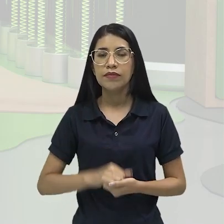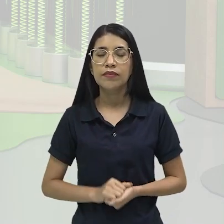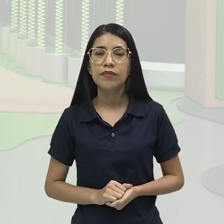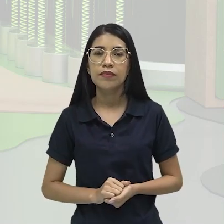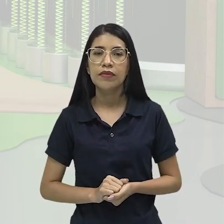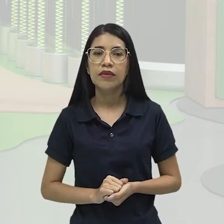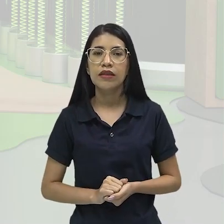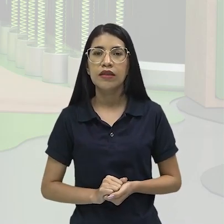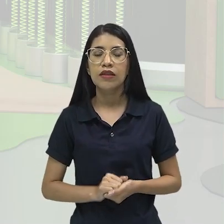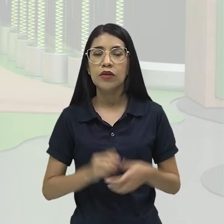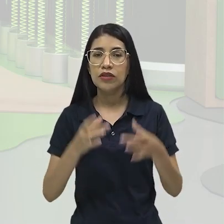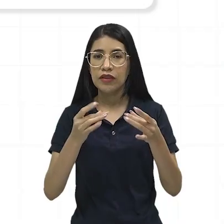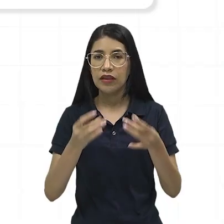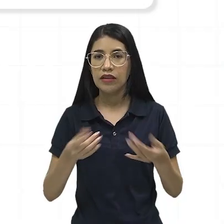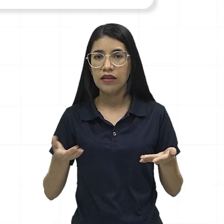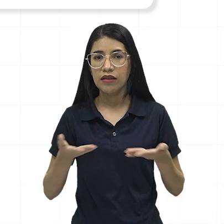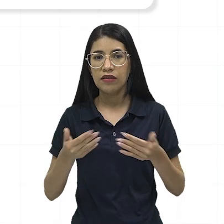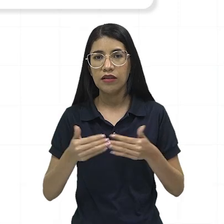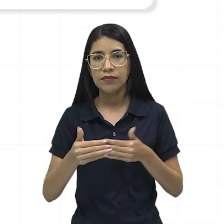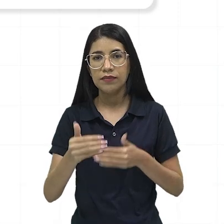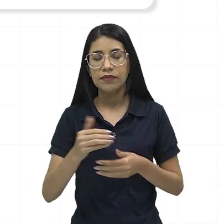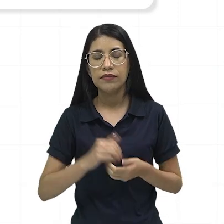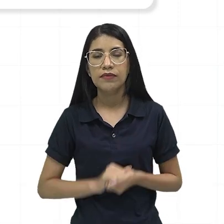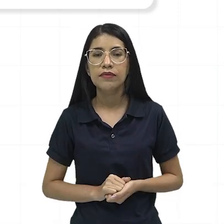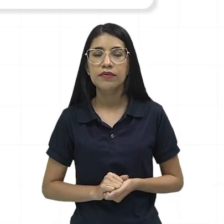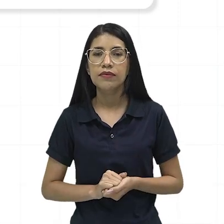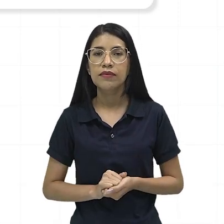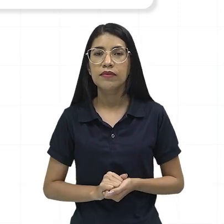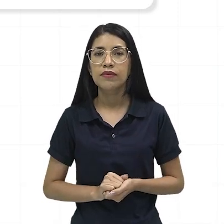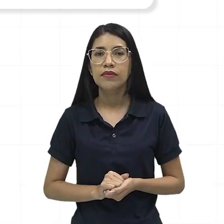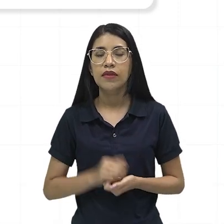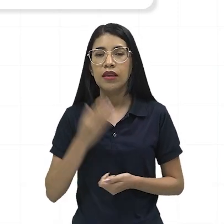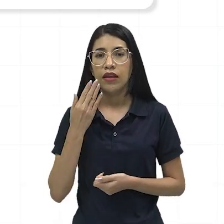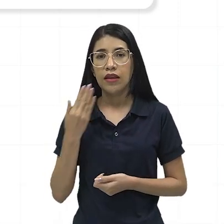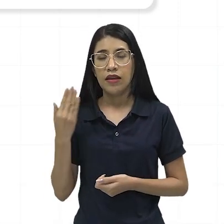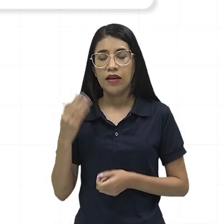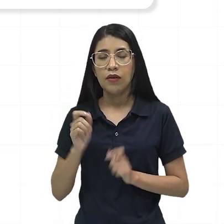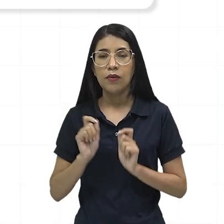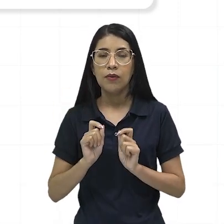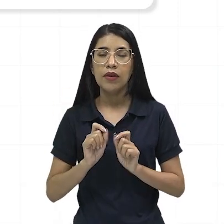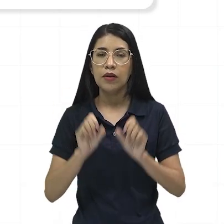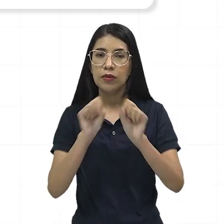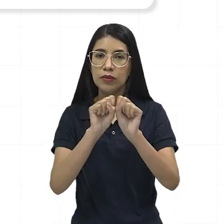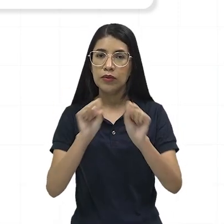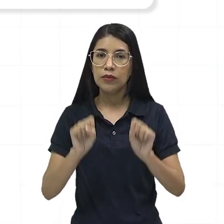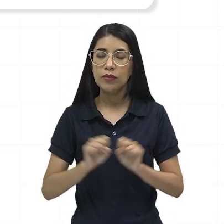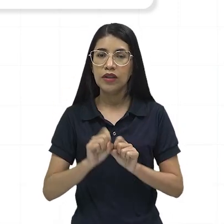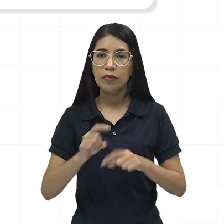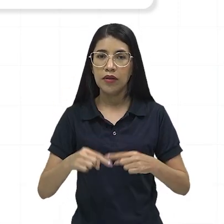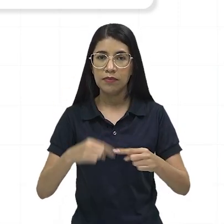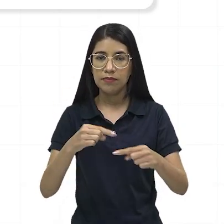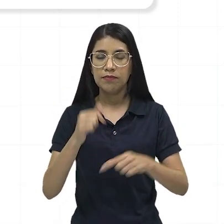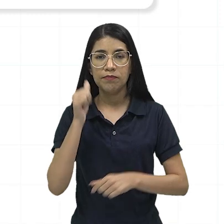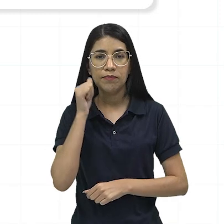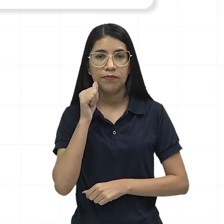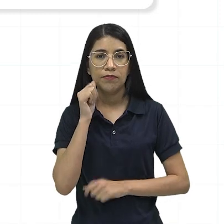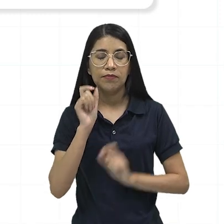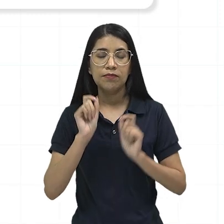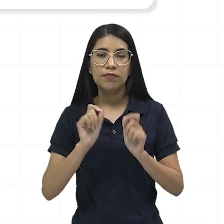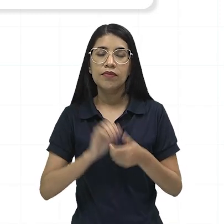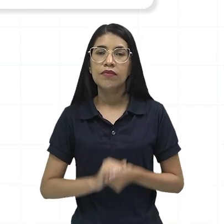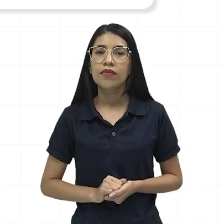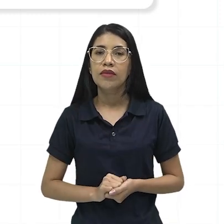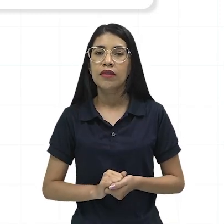vai começar a ver tudo isso agora. Observe aí que o nosso sistema reprodutor feminino, né, é onde